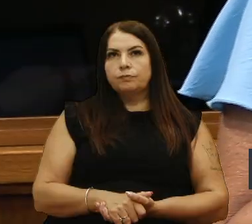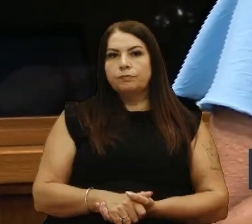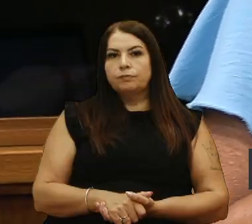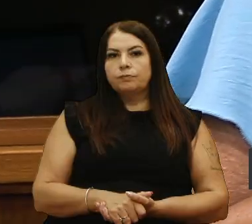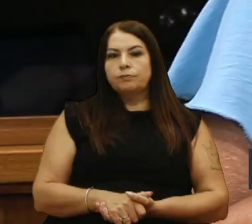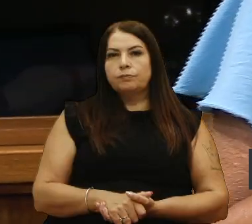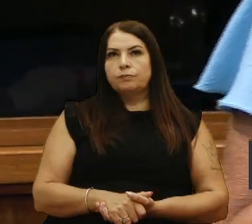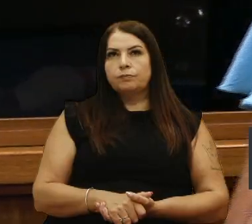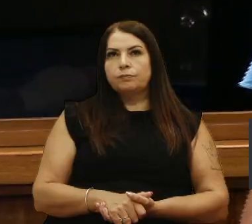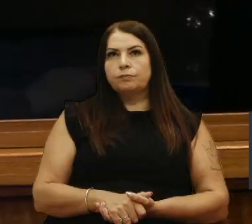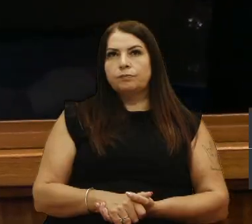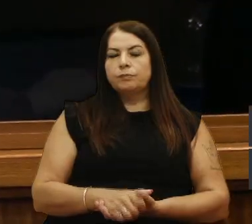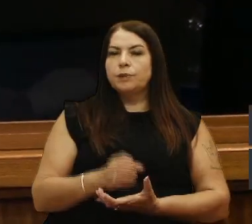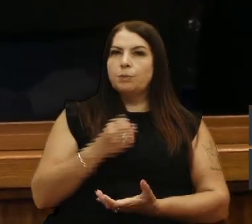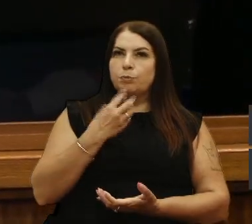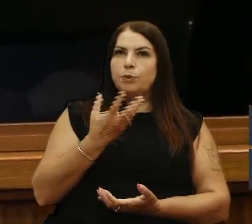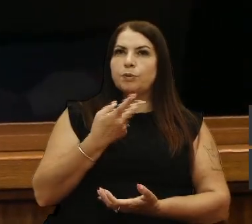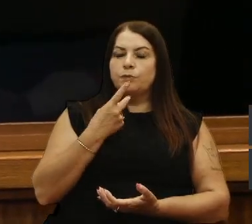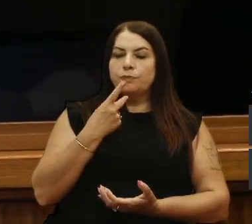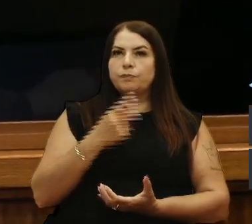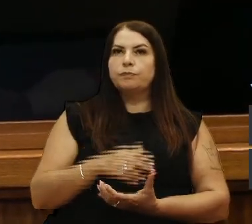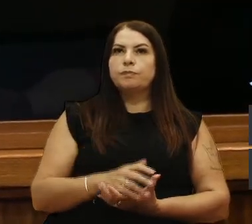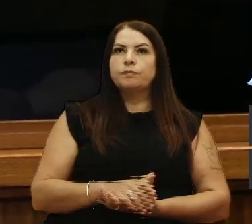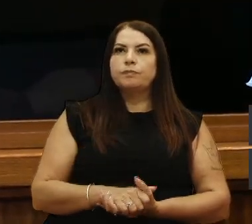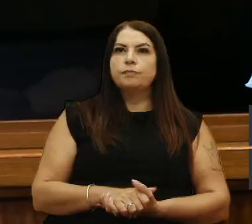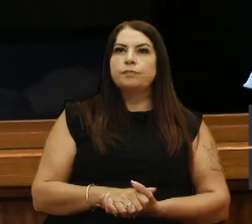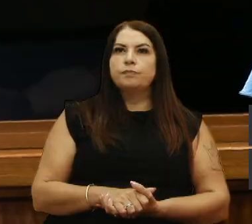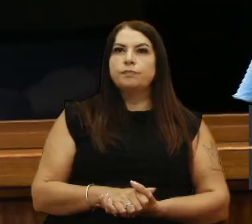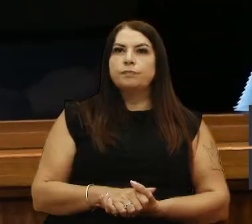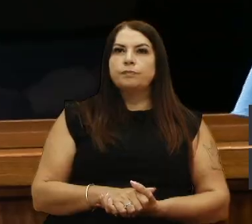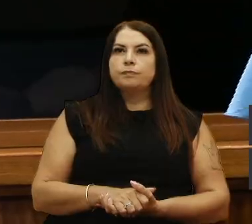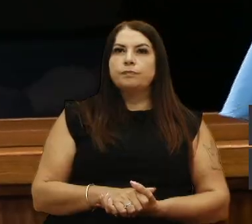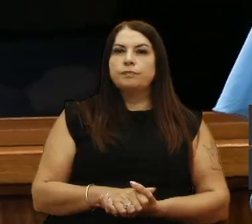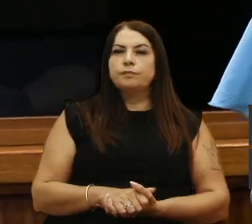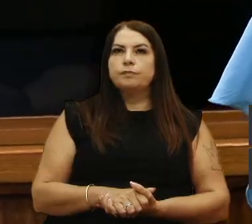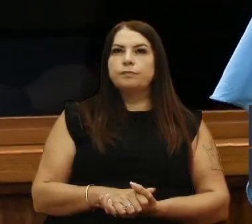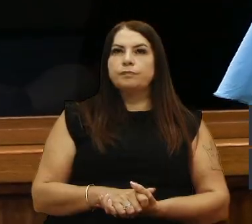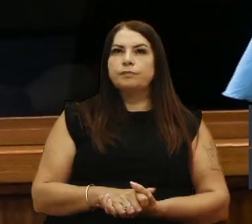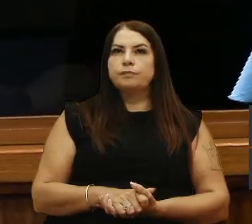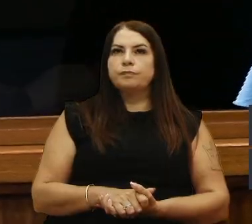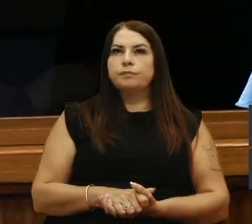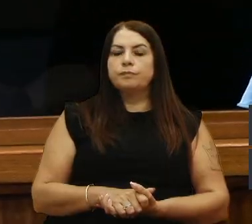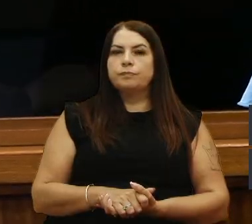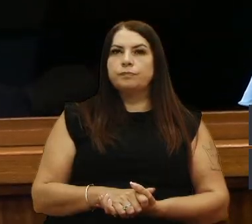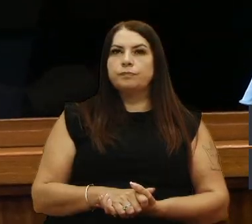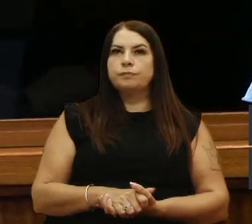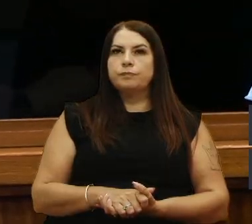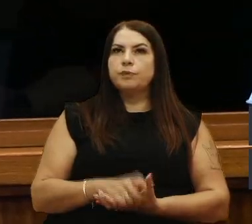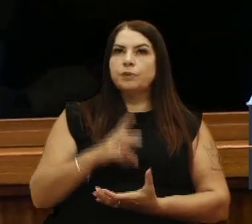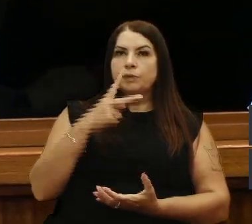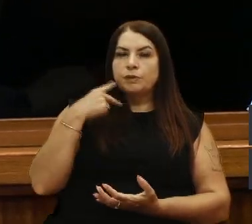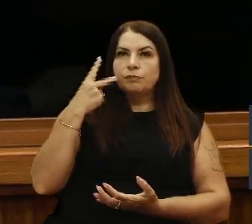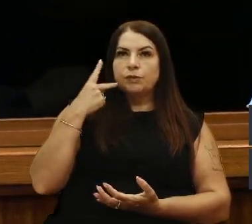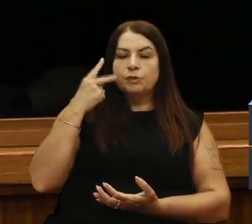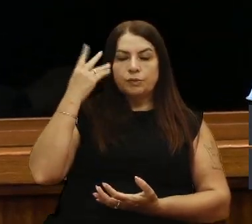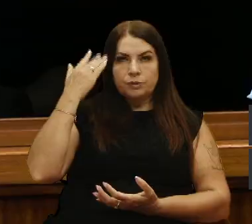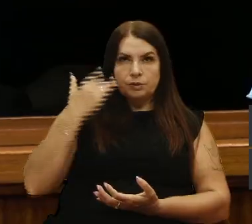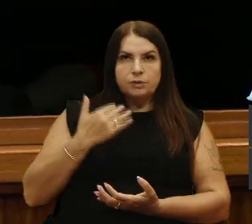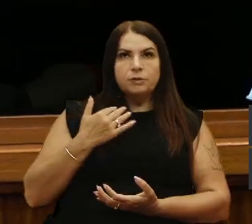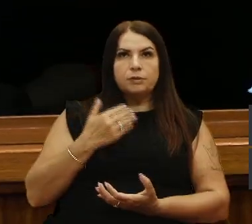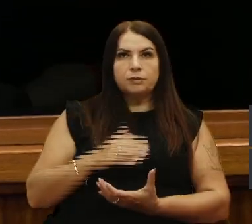eu queria comentar, né, a questão exatamente do que a vereadora